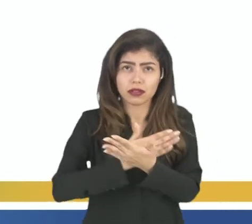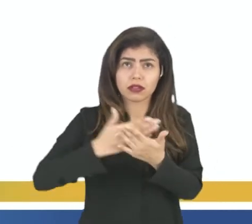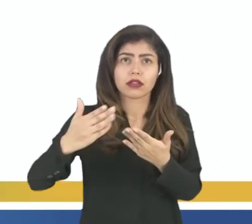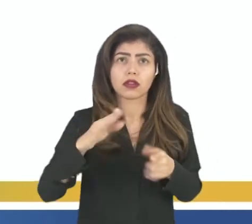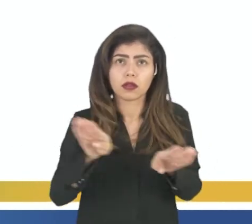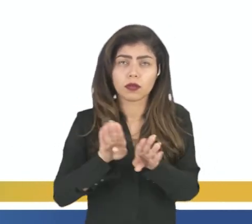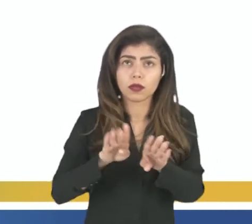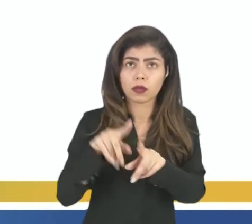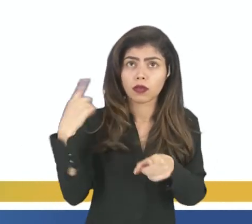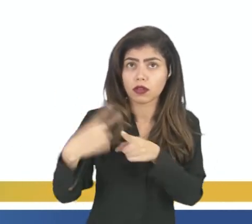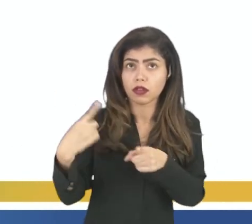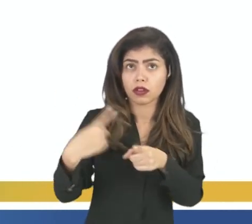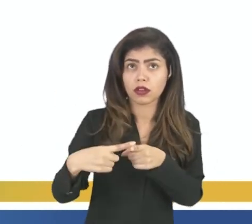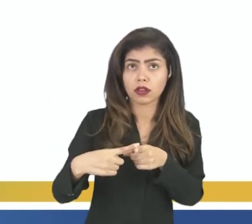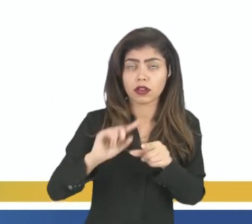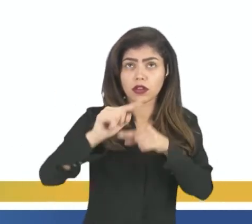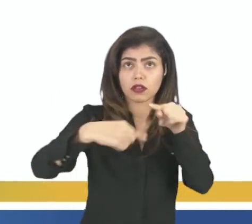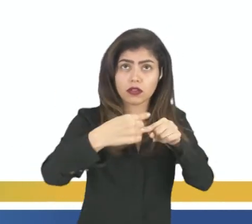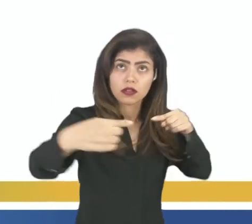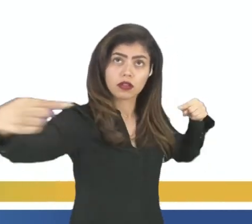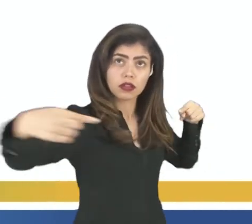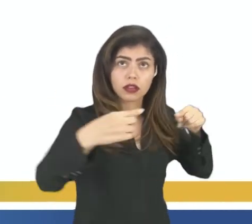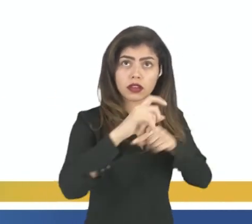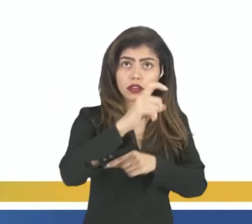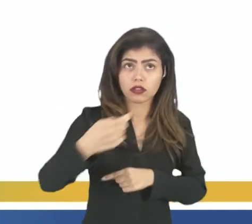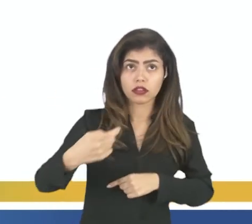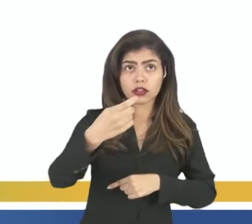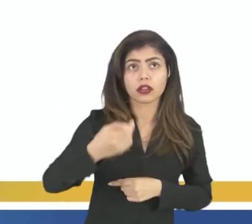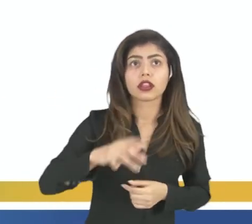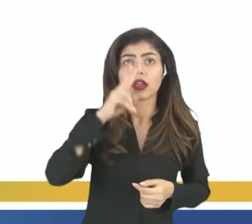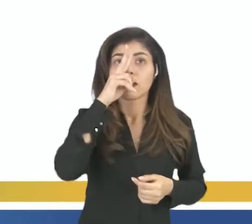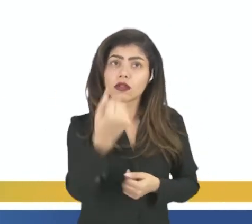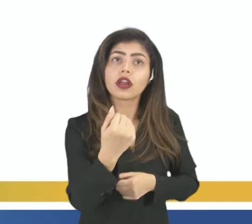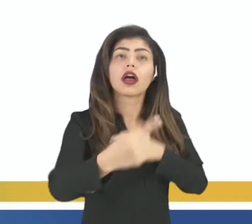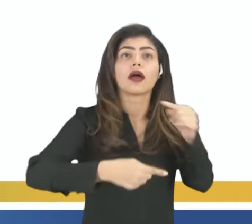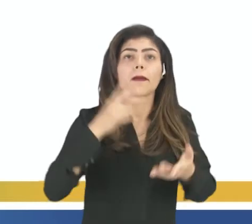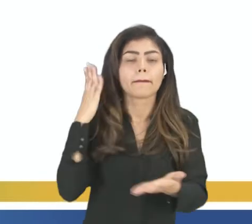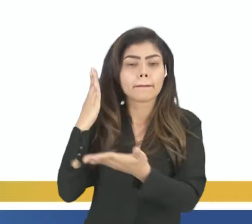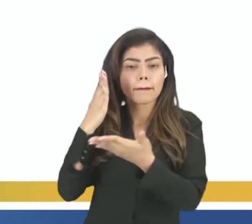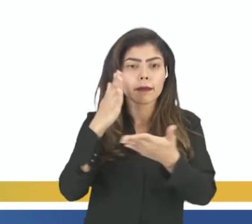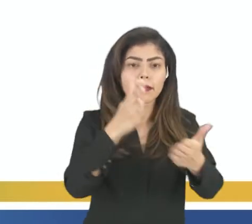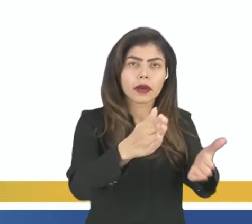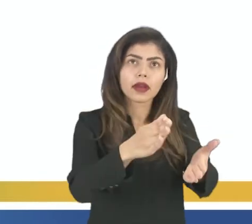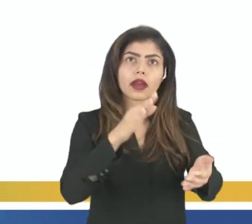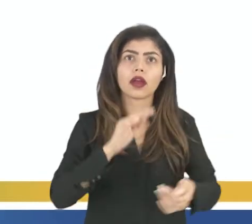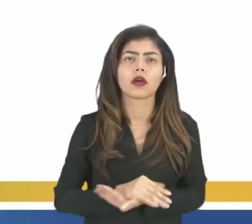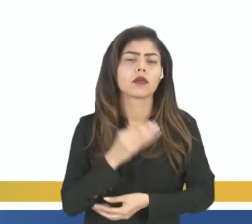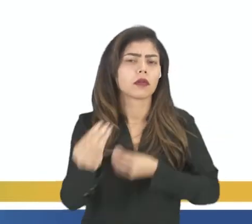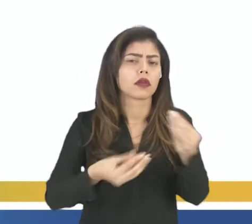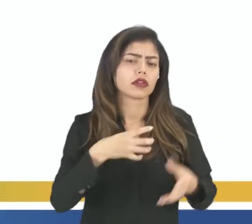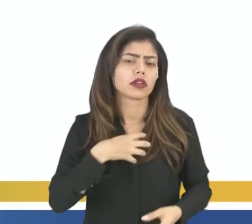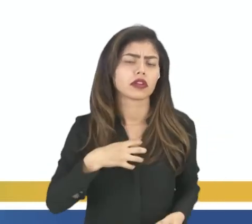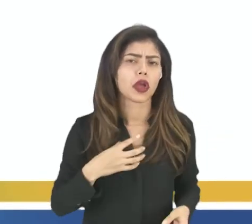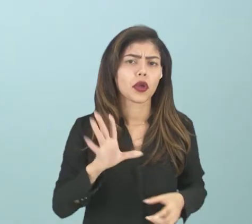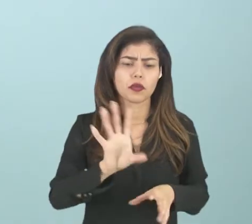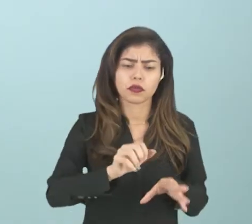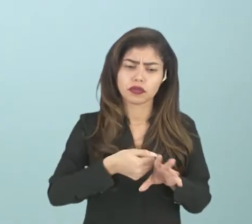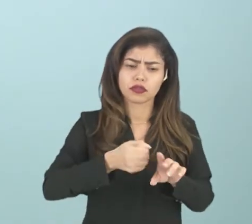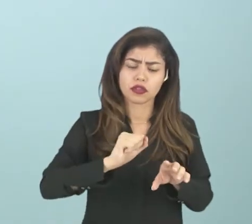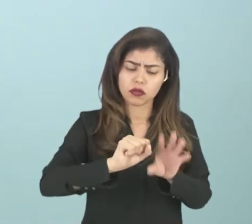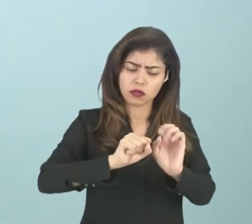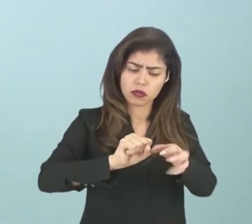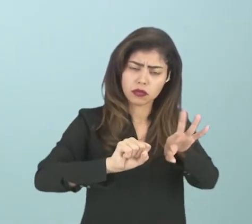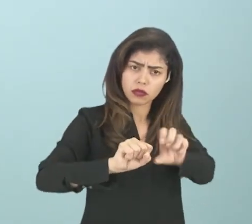o deslocamento, que é a deformação x, e a força elástica têm a mesma direção e sentido. Como assim? Puxei a molinha e